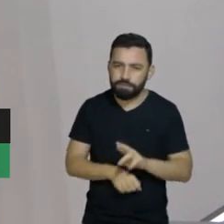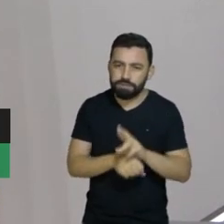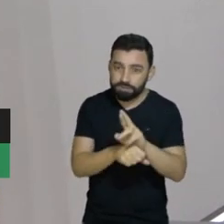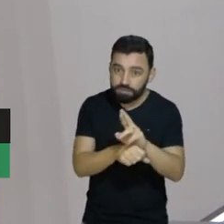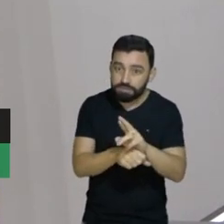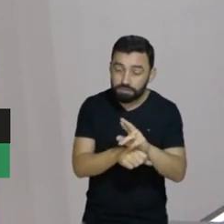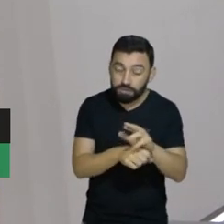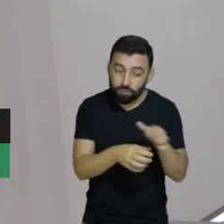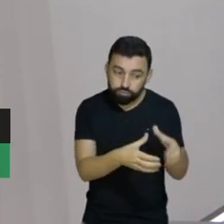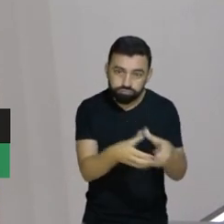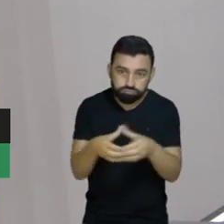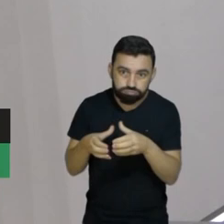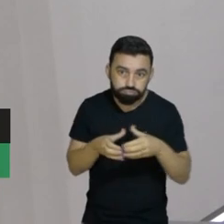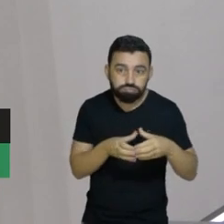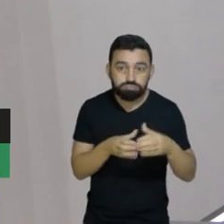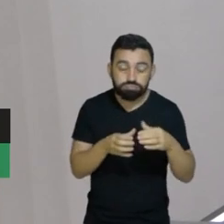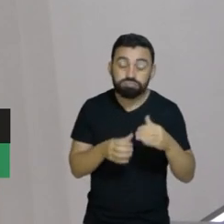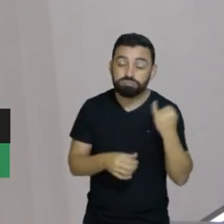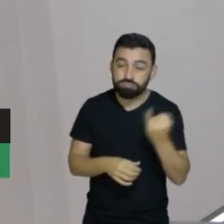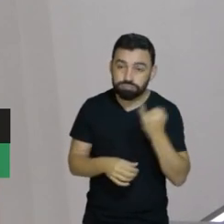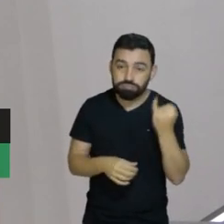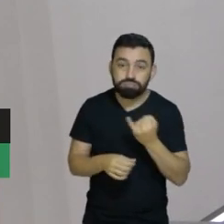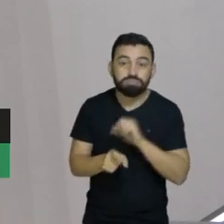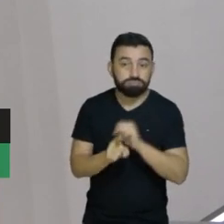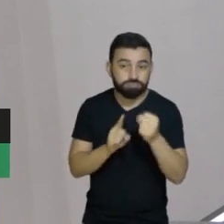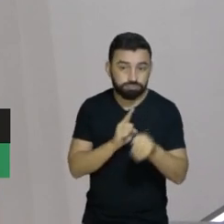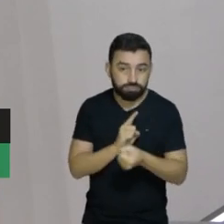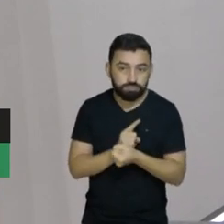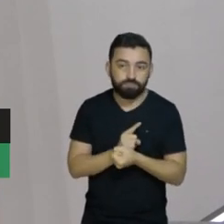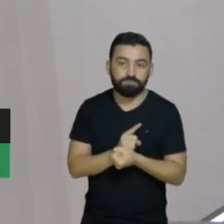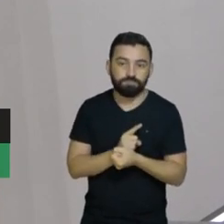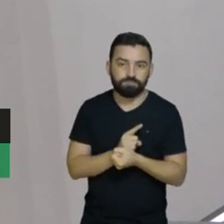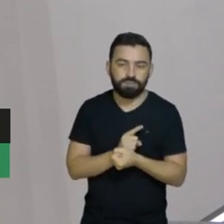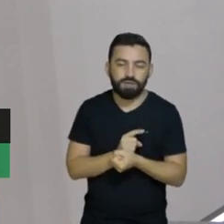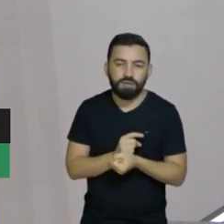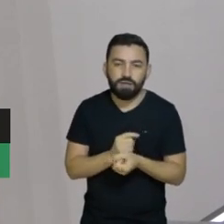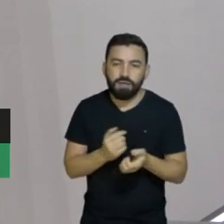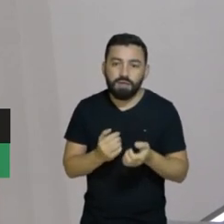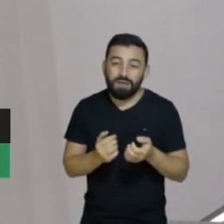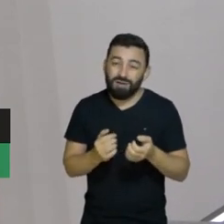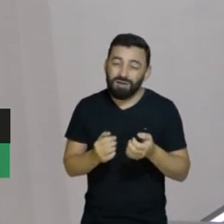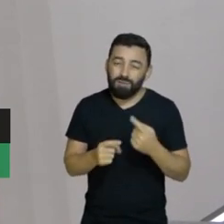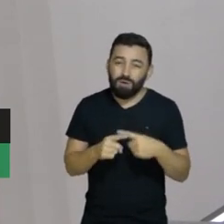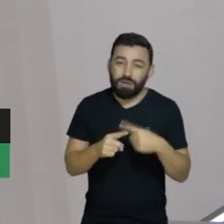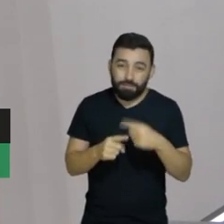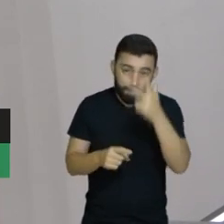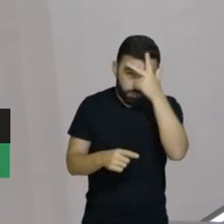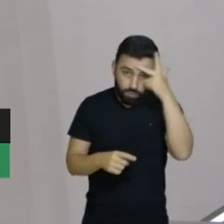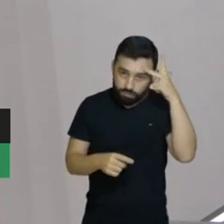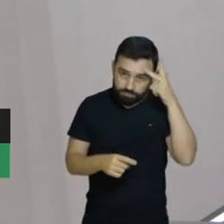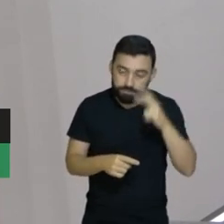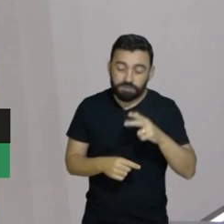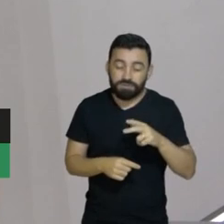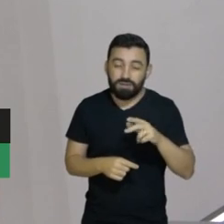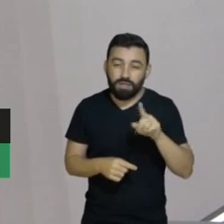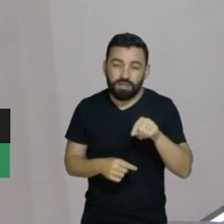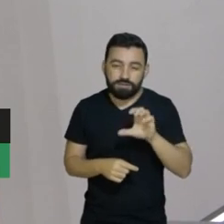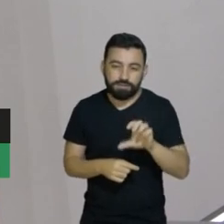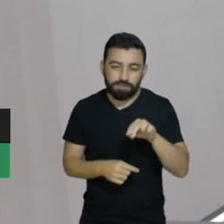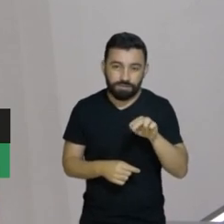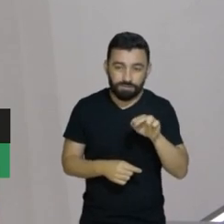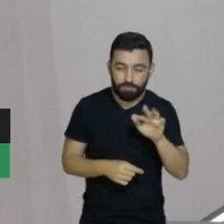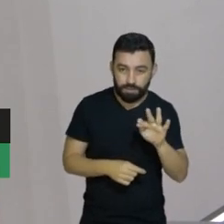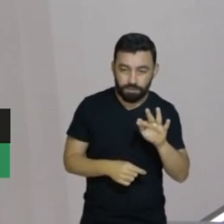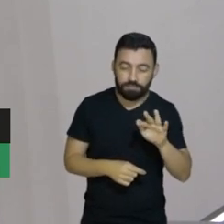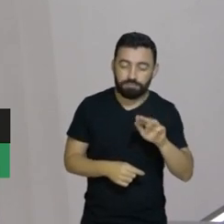segmentos importantes da sociedade, porque apenas pessoas jurídicas podem apresentar